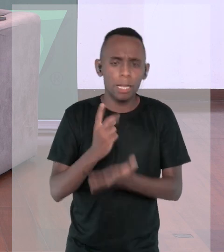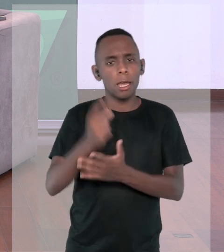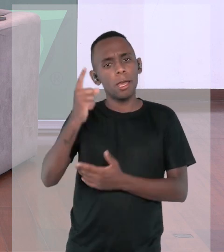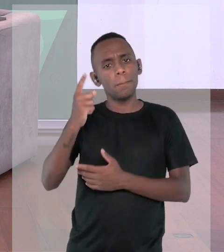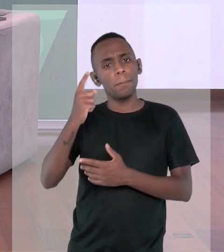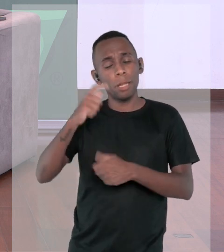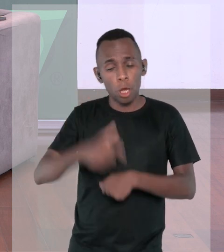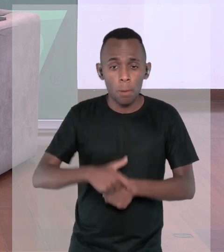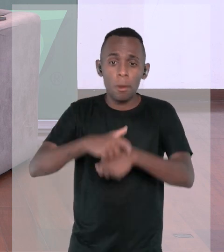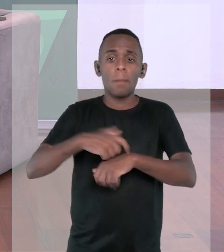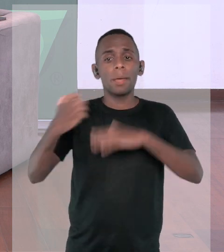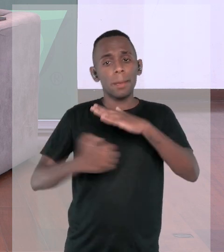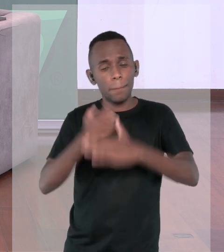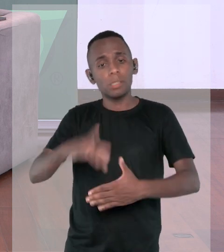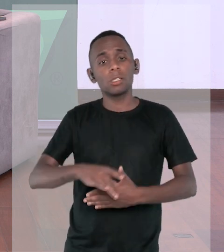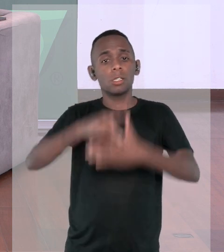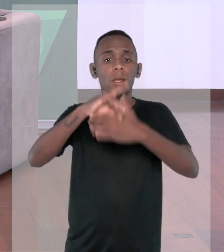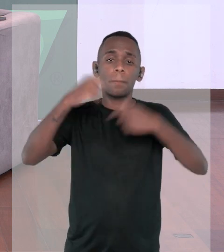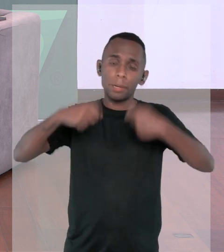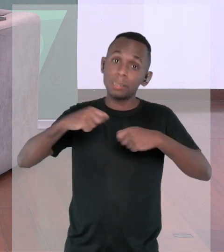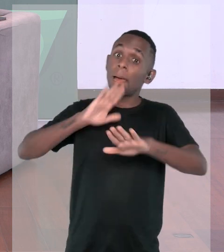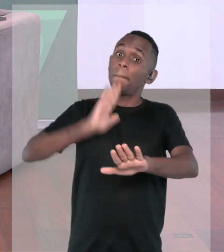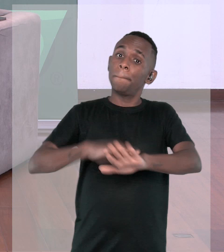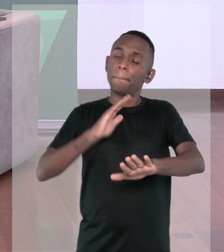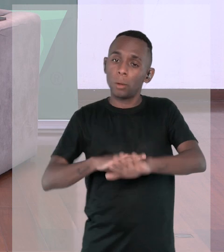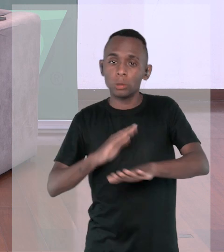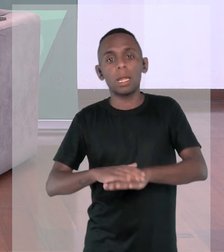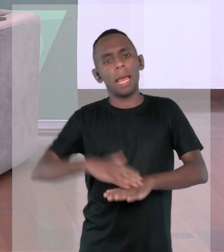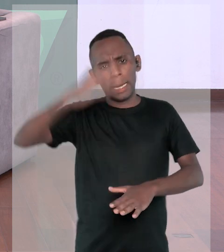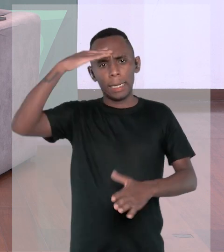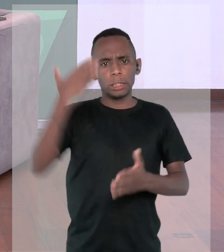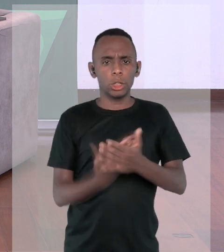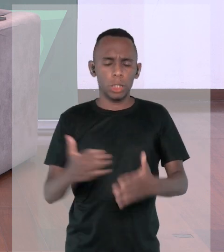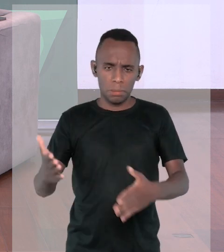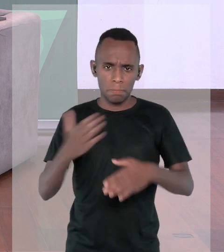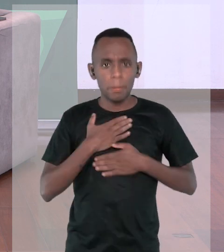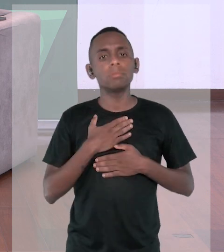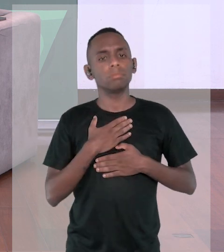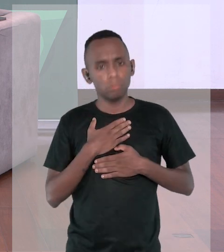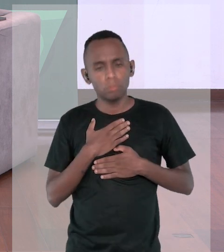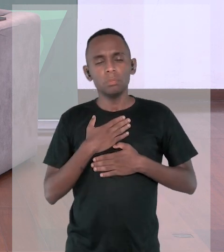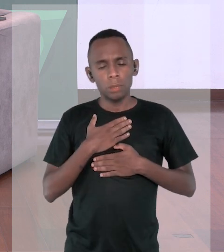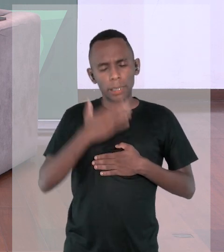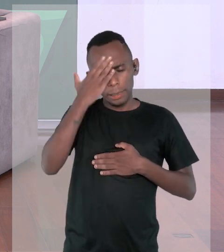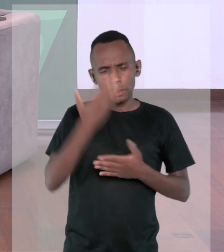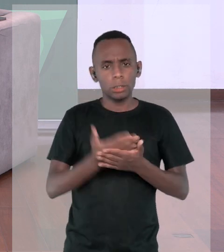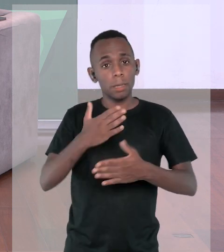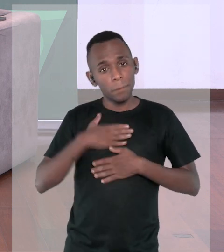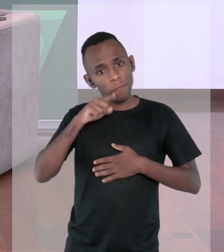liderança, a empresa tem que dizer subliminarmente: confie em mim, confie em mim, confie em mim, você